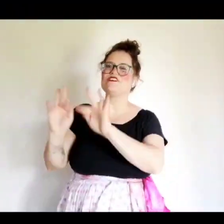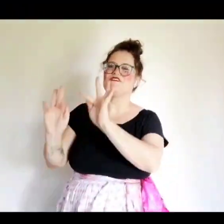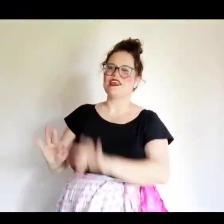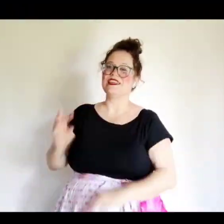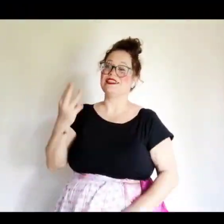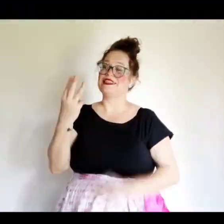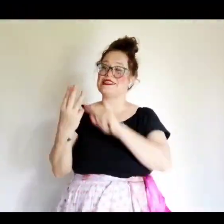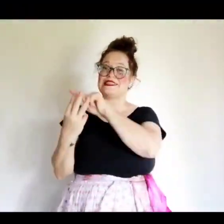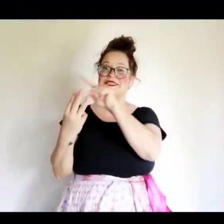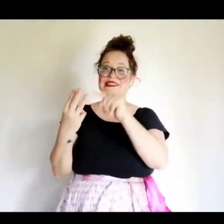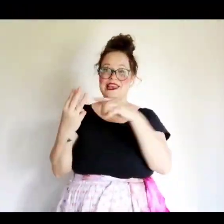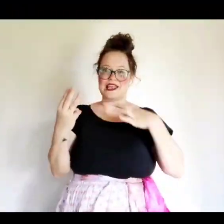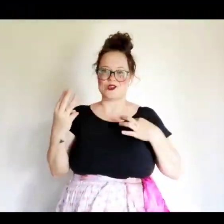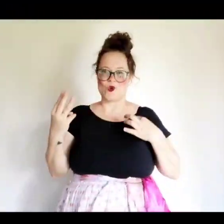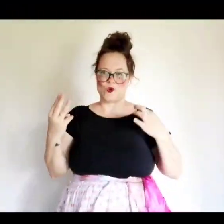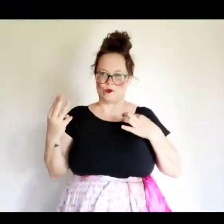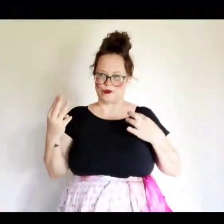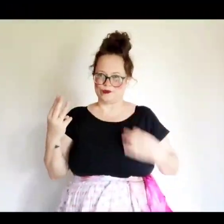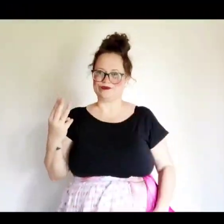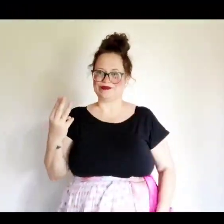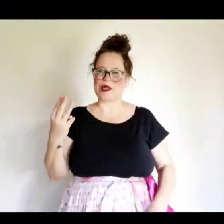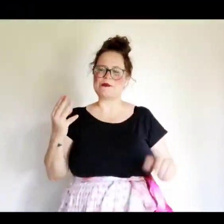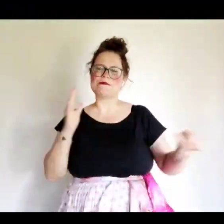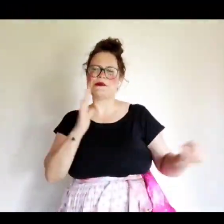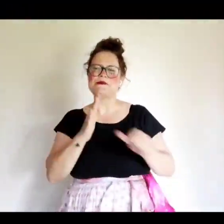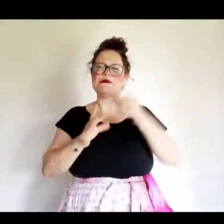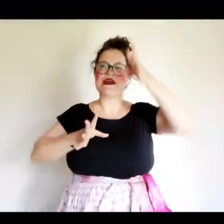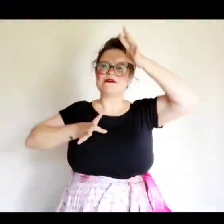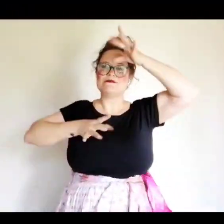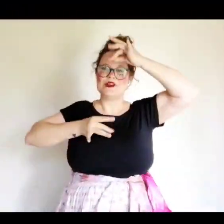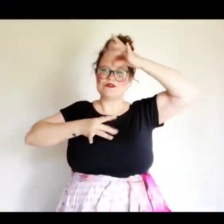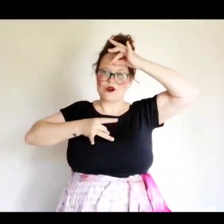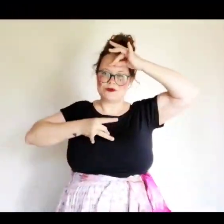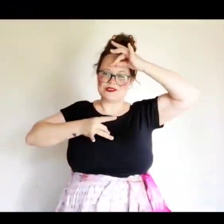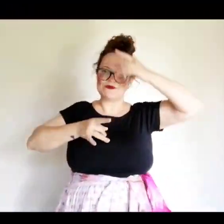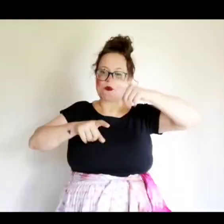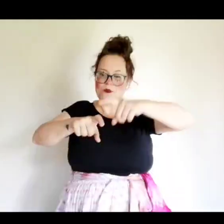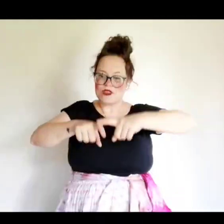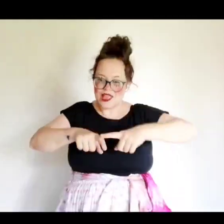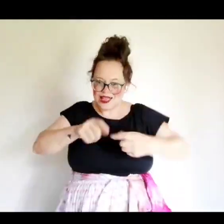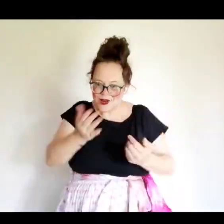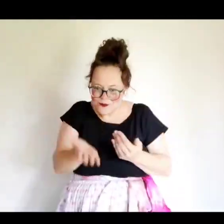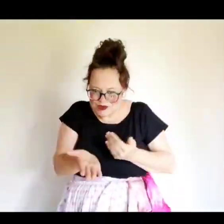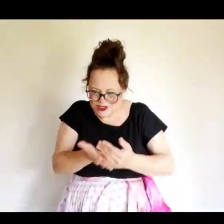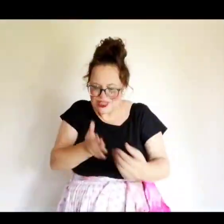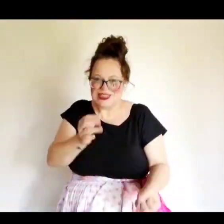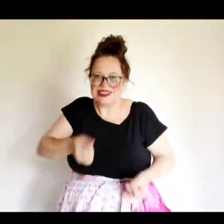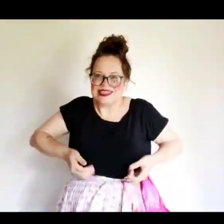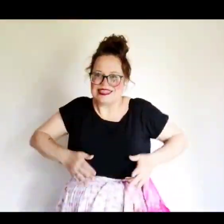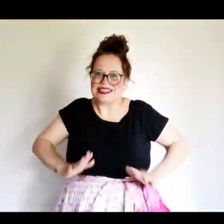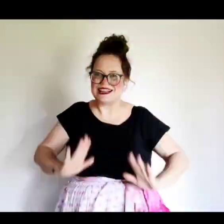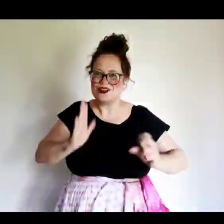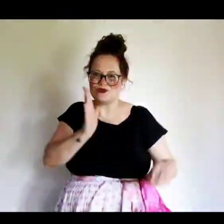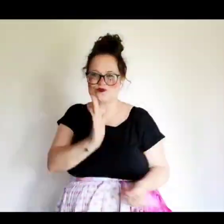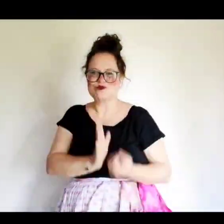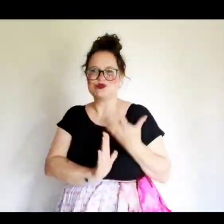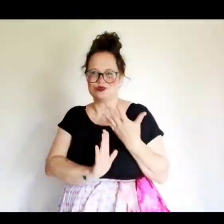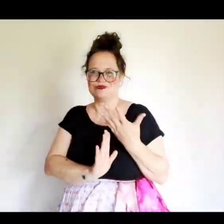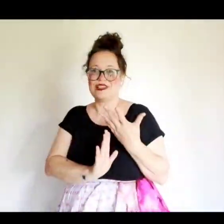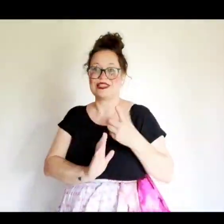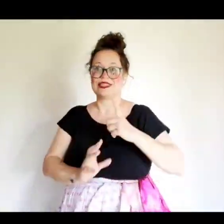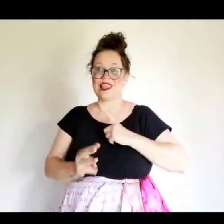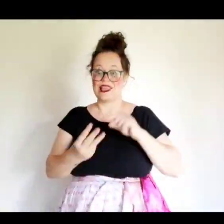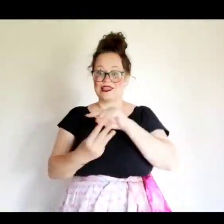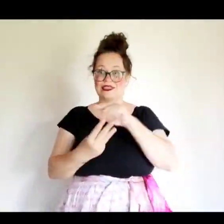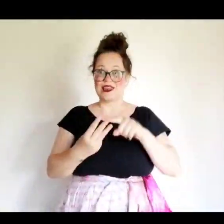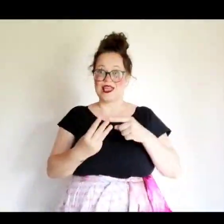3 figurinos para a primeira performance da Humilha, que foi o nascimento dela. Então ela tinha um figurino, por baixo